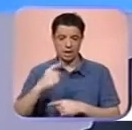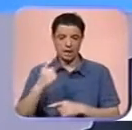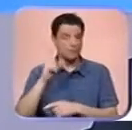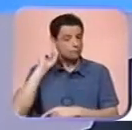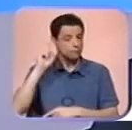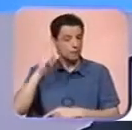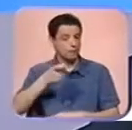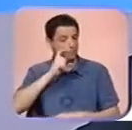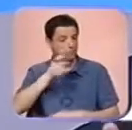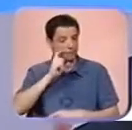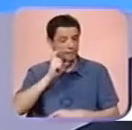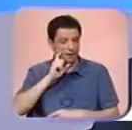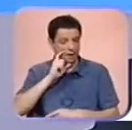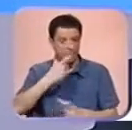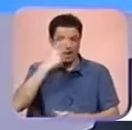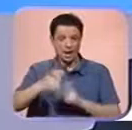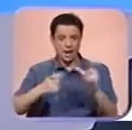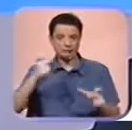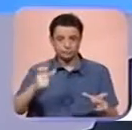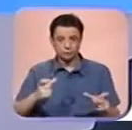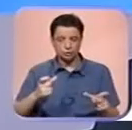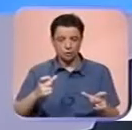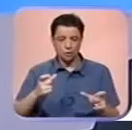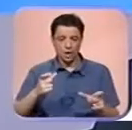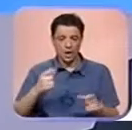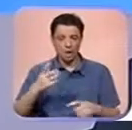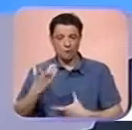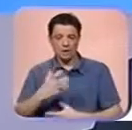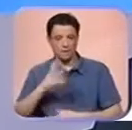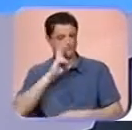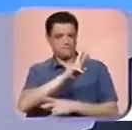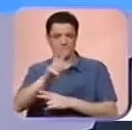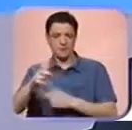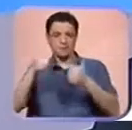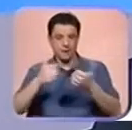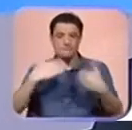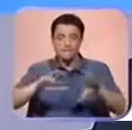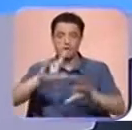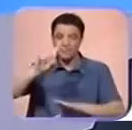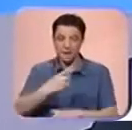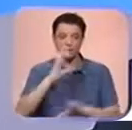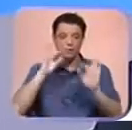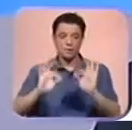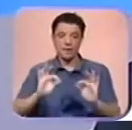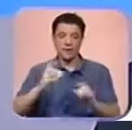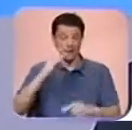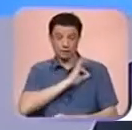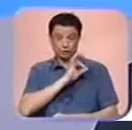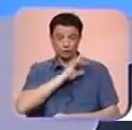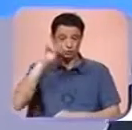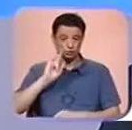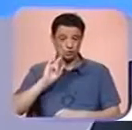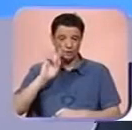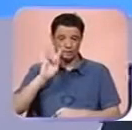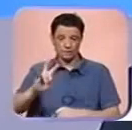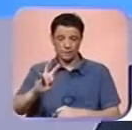importante prevenir, mesmo a pessoa que está a sentir que vê bem, tem que ter cuidados, porque como aquela senhora nos mostrou há bocado, ela estava com as